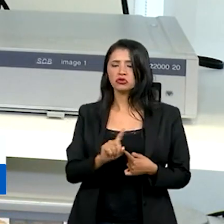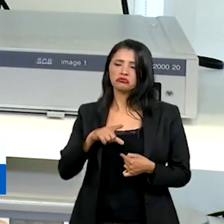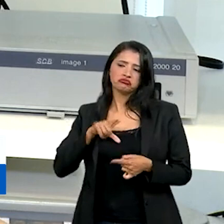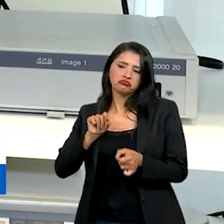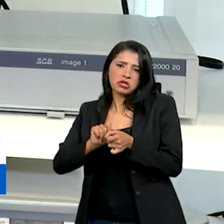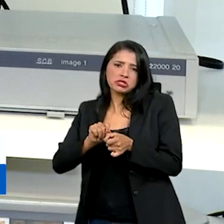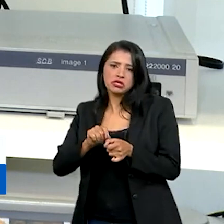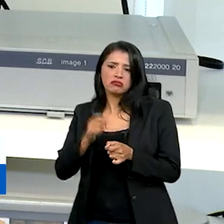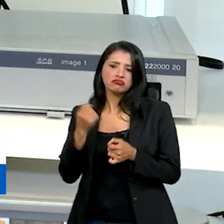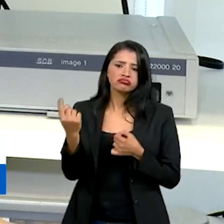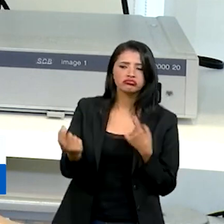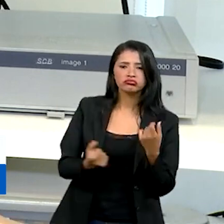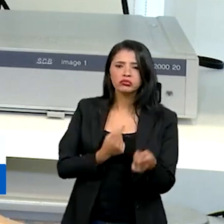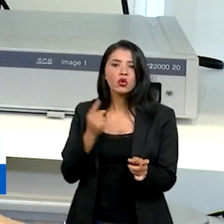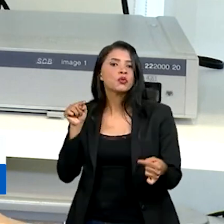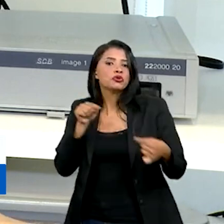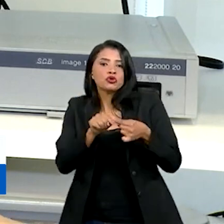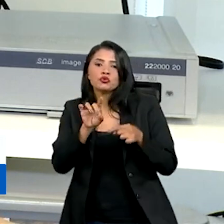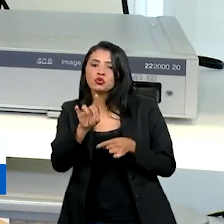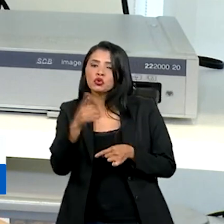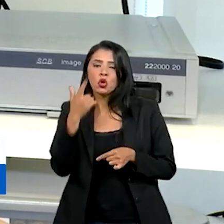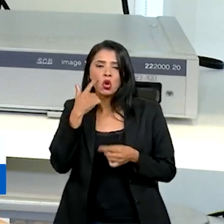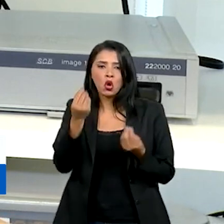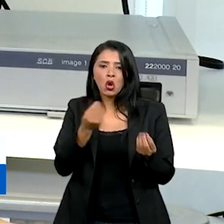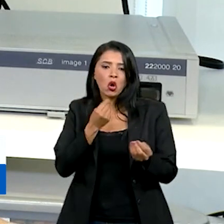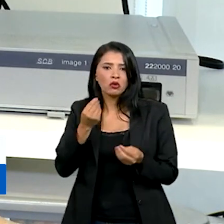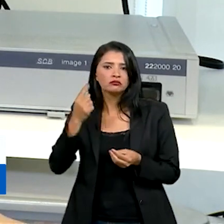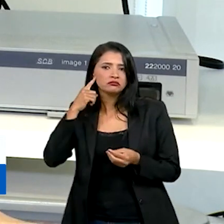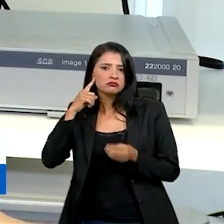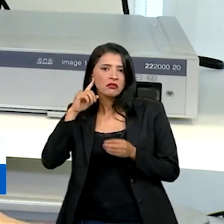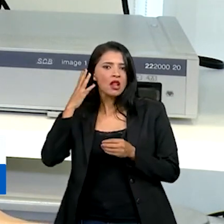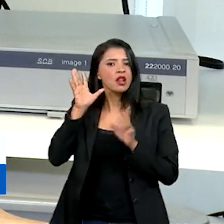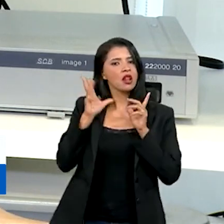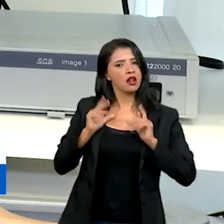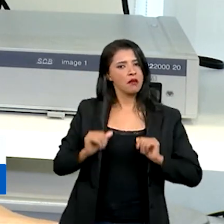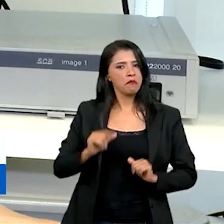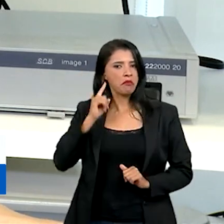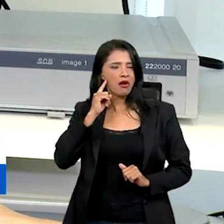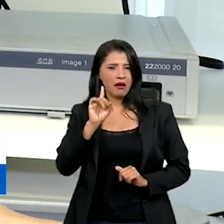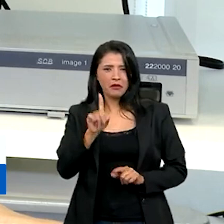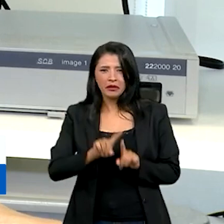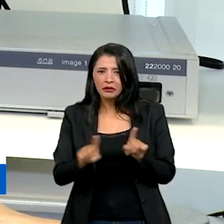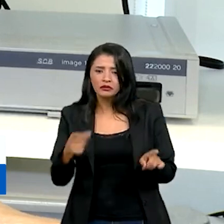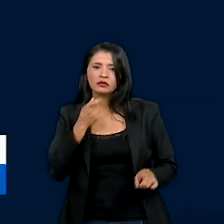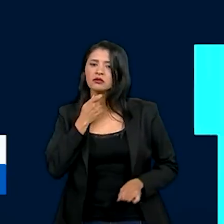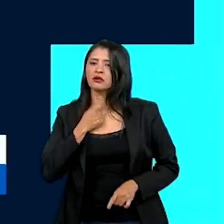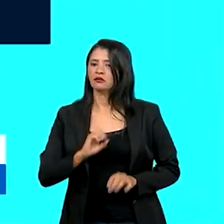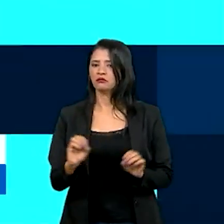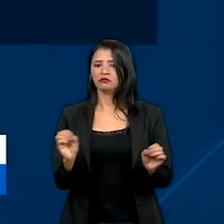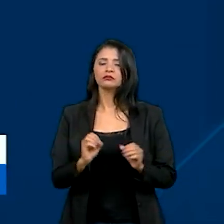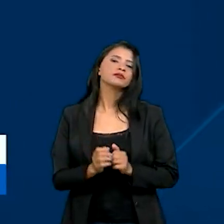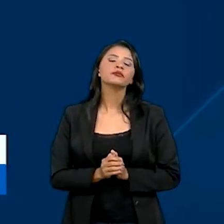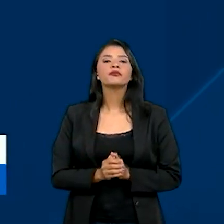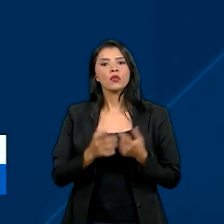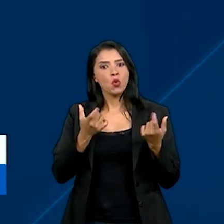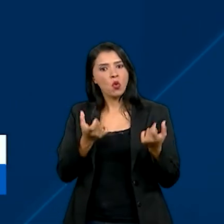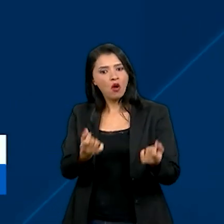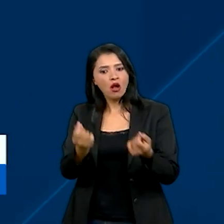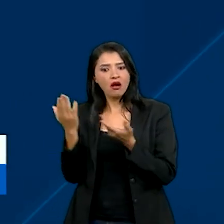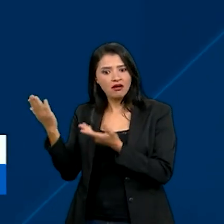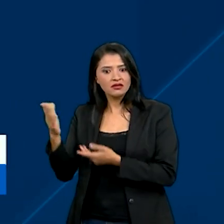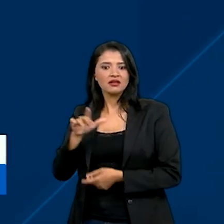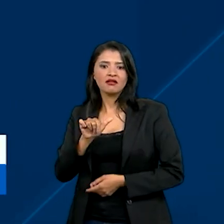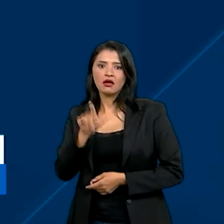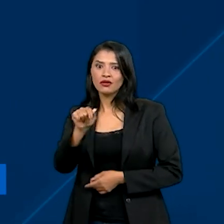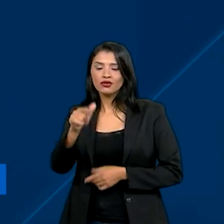fazia vez por outra, mas com o objetivo de só limper de ouvido e tal, não para questões da garganta. O câncer de laringe é o